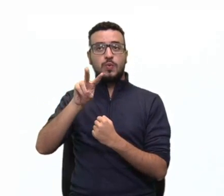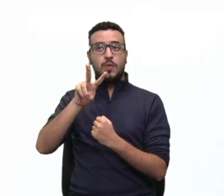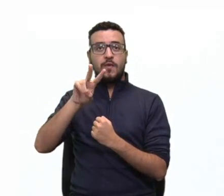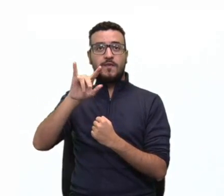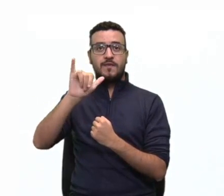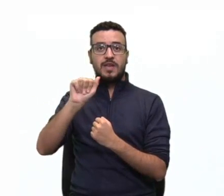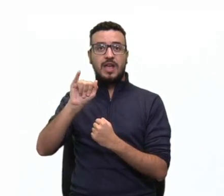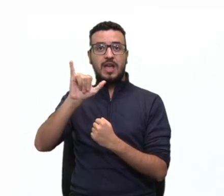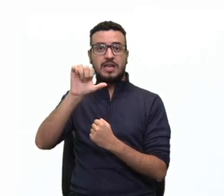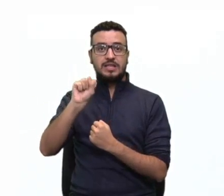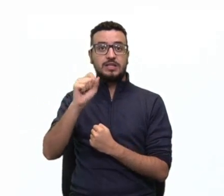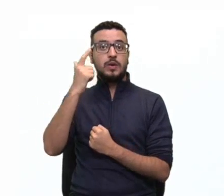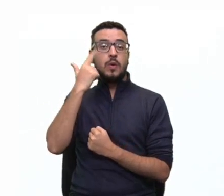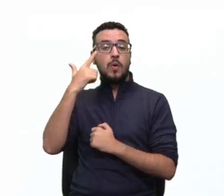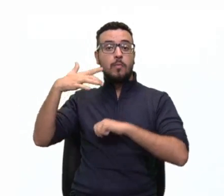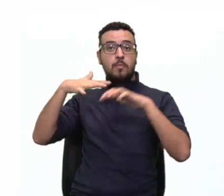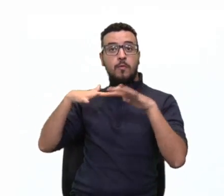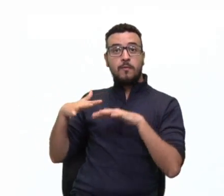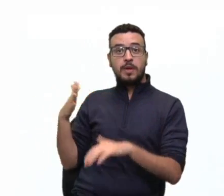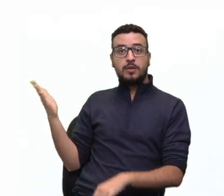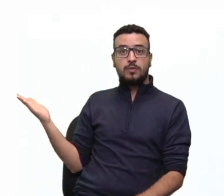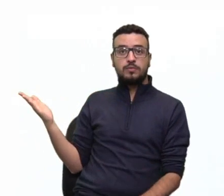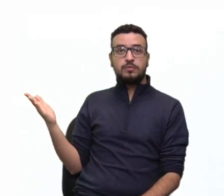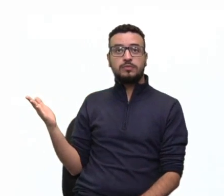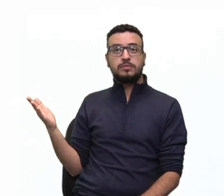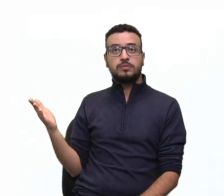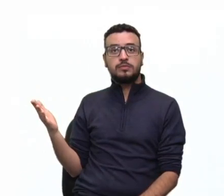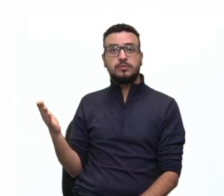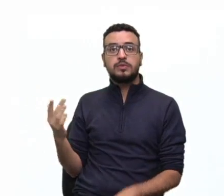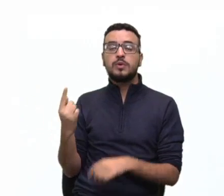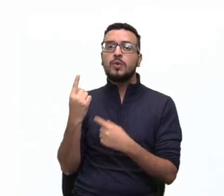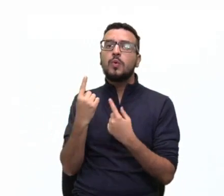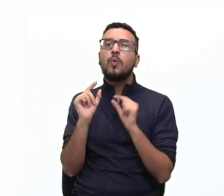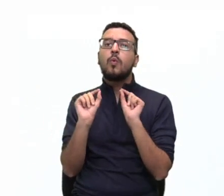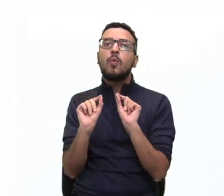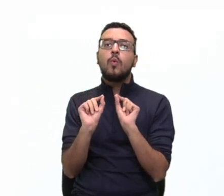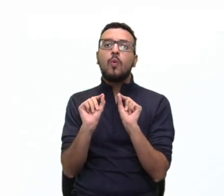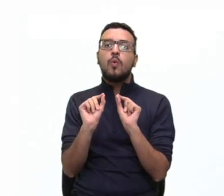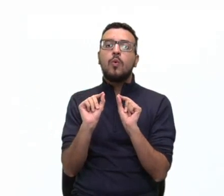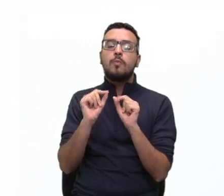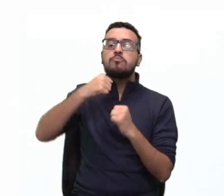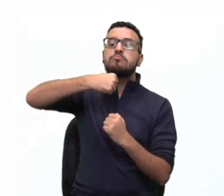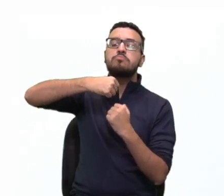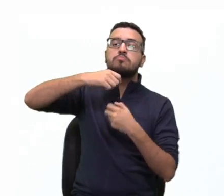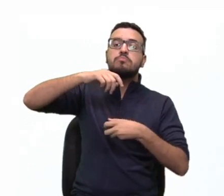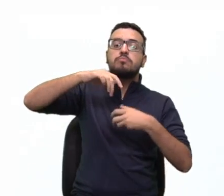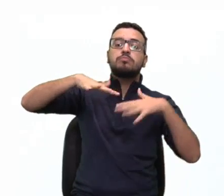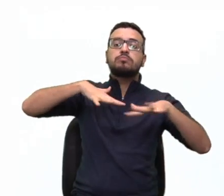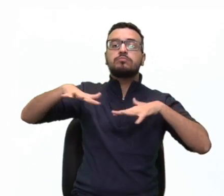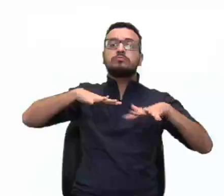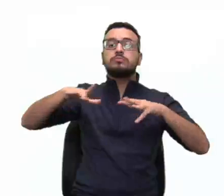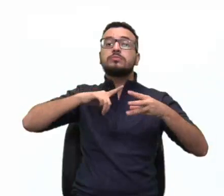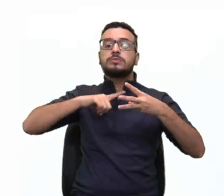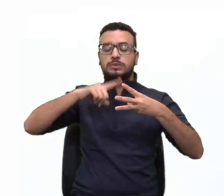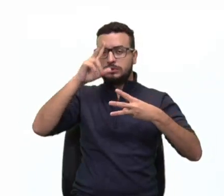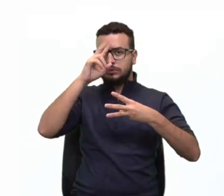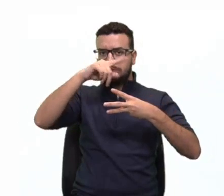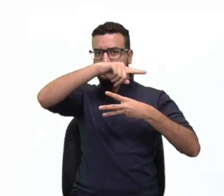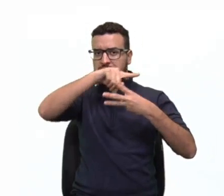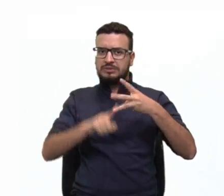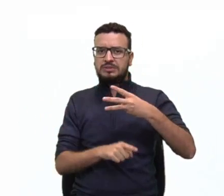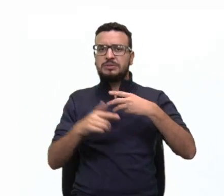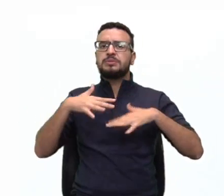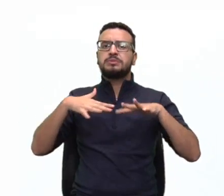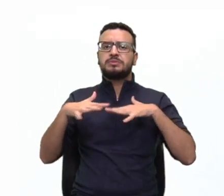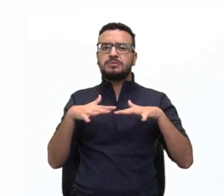movimento que você está vendo aí, quais tipos de movimento eu tenho, tá?